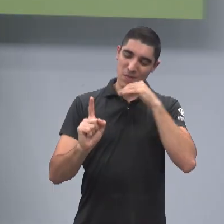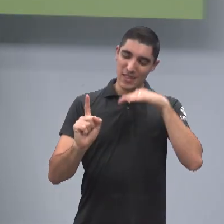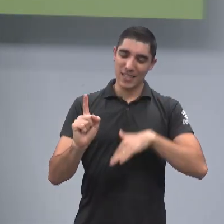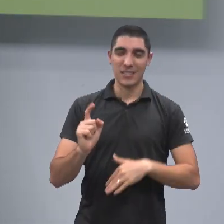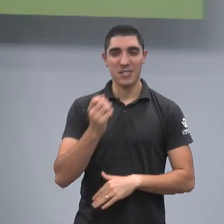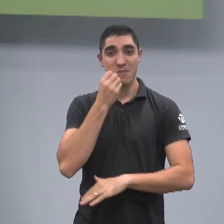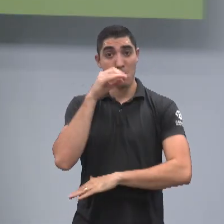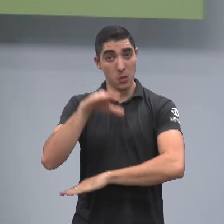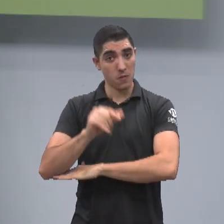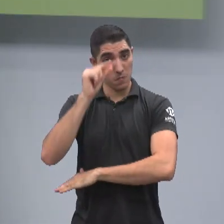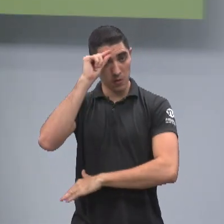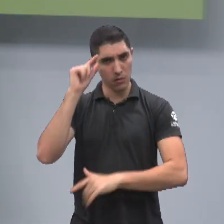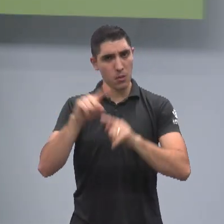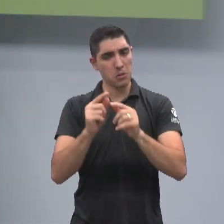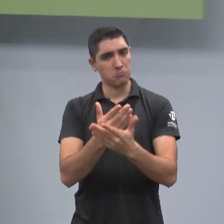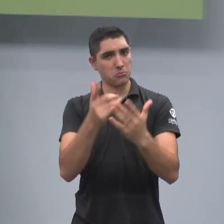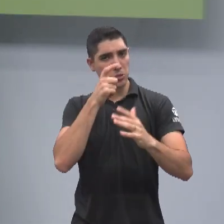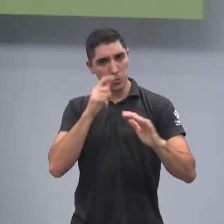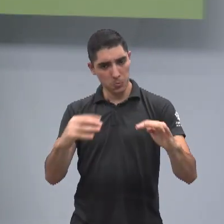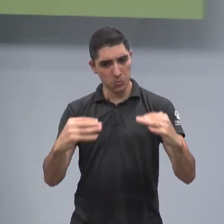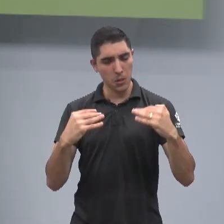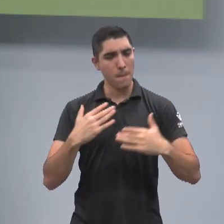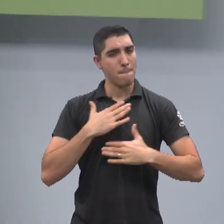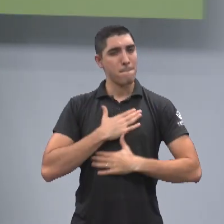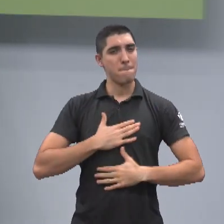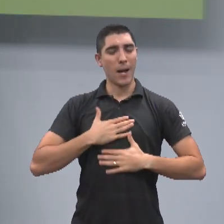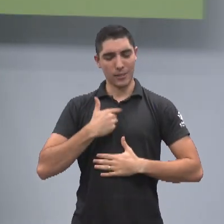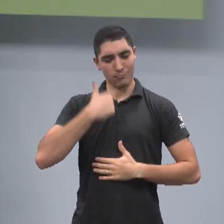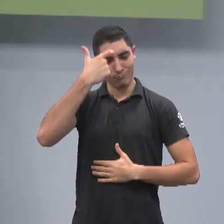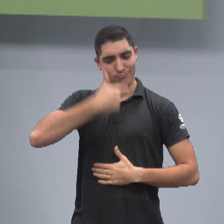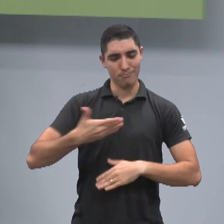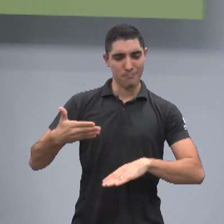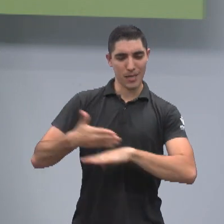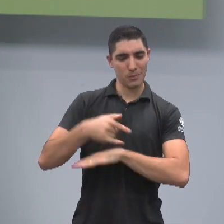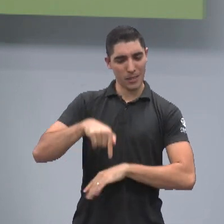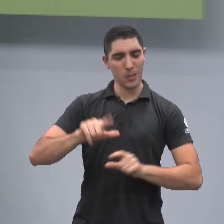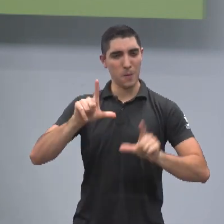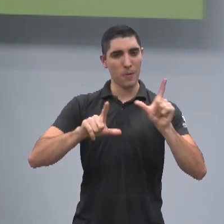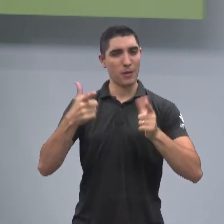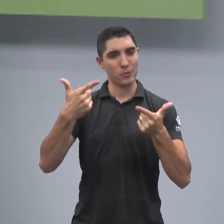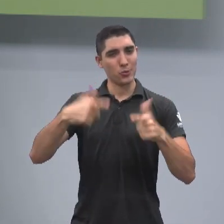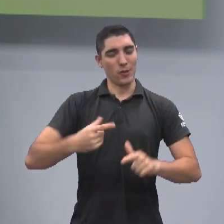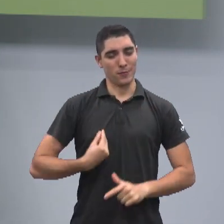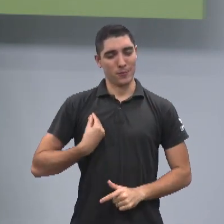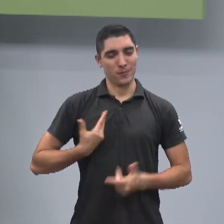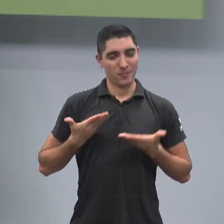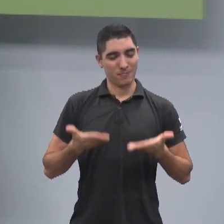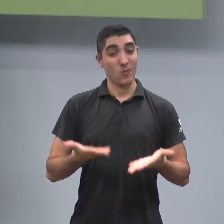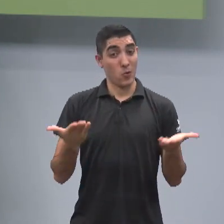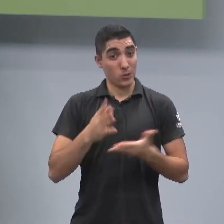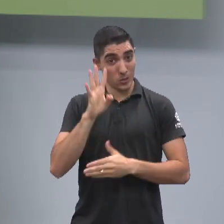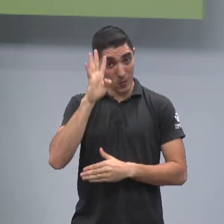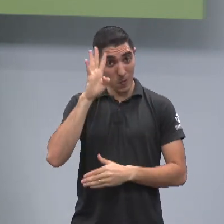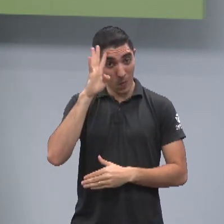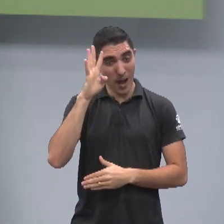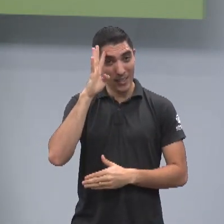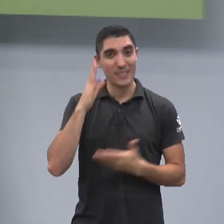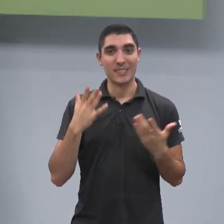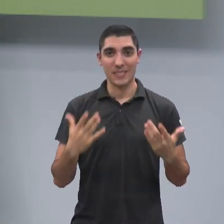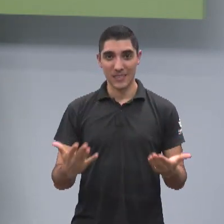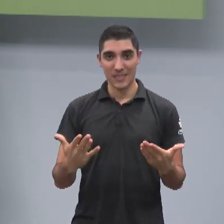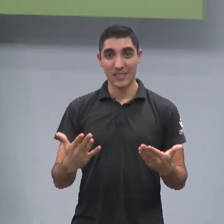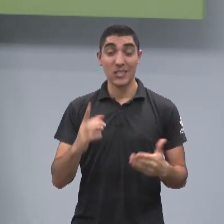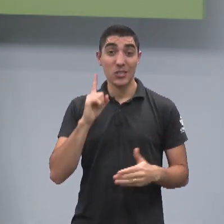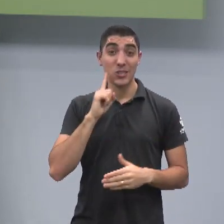tarde, Vera. Boa tarde a você aí de casa. Como sempre, é um prazer inenarrável estar em mais um Hora do Esporte. Nesta quarta-feira, meio de semana, dia